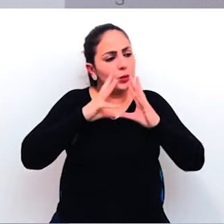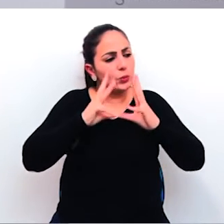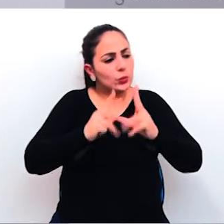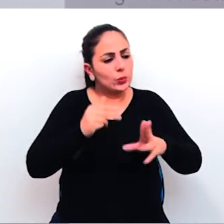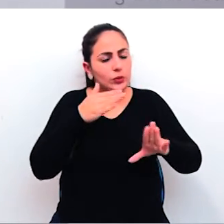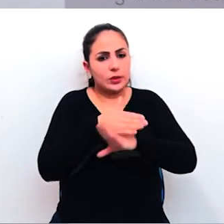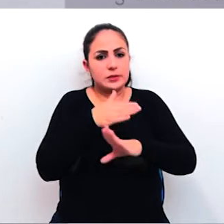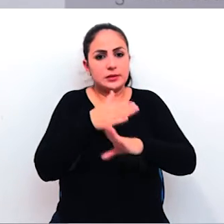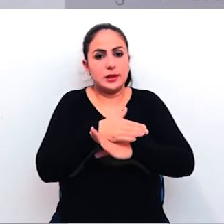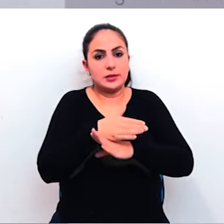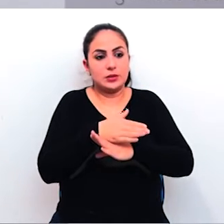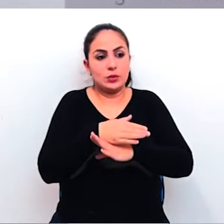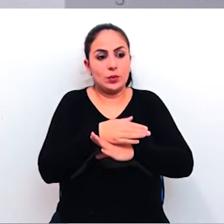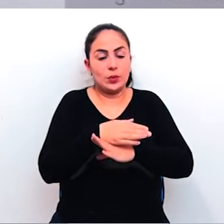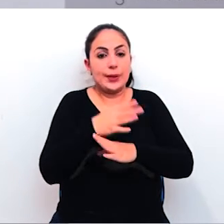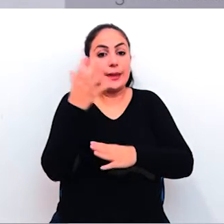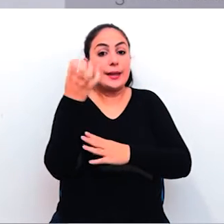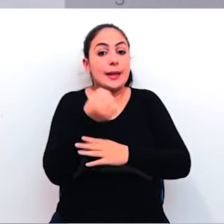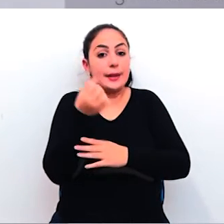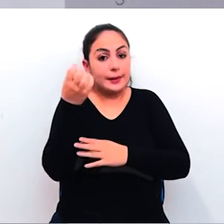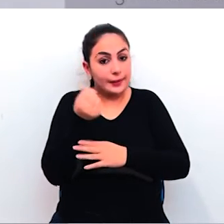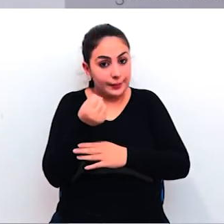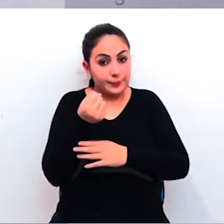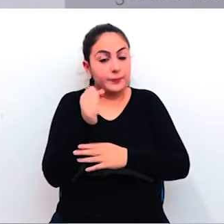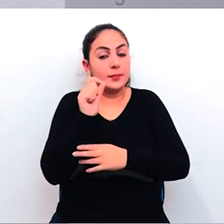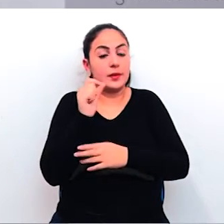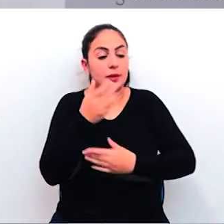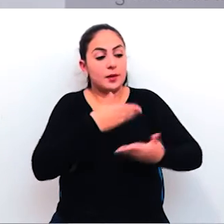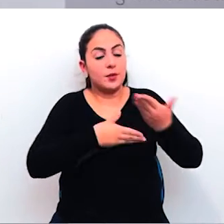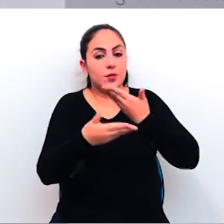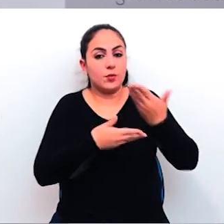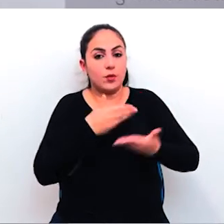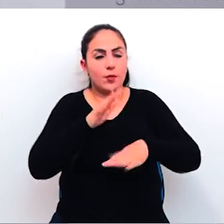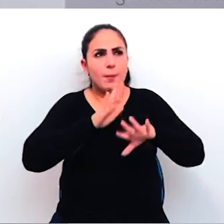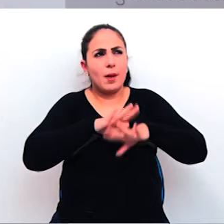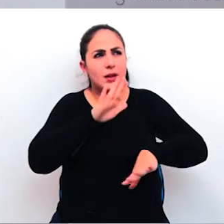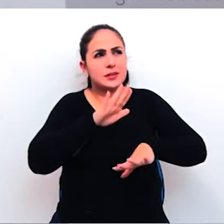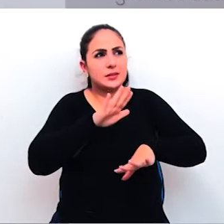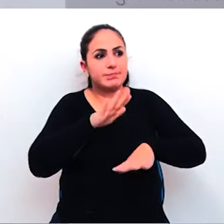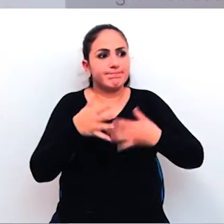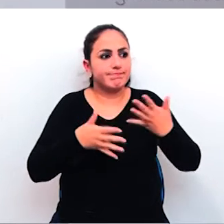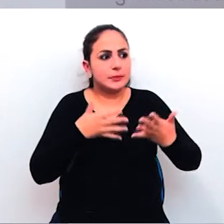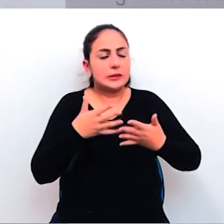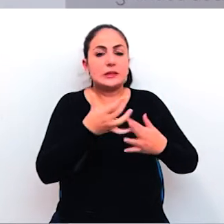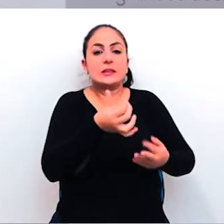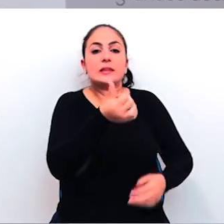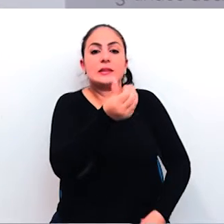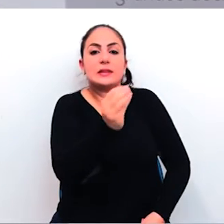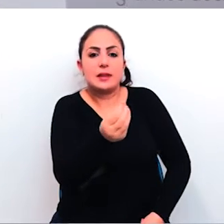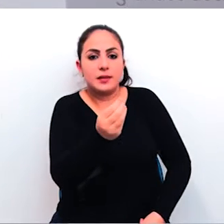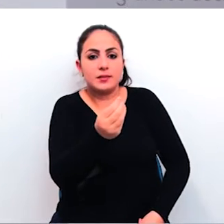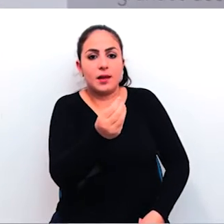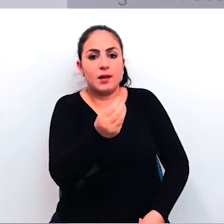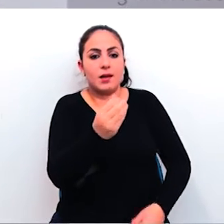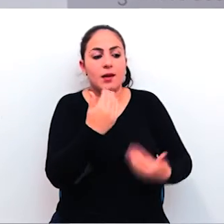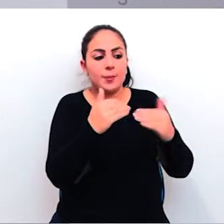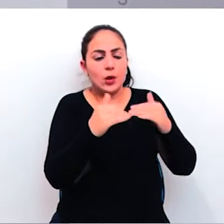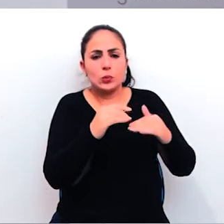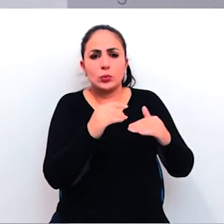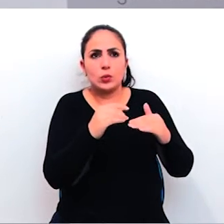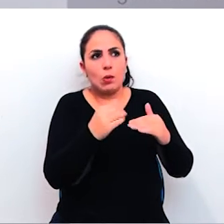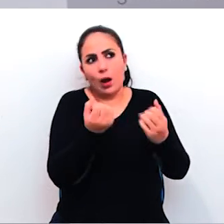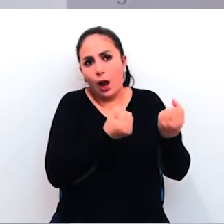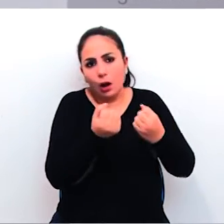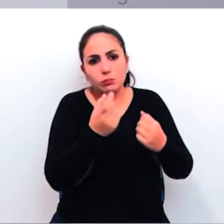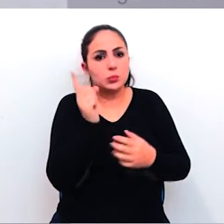de todo o acesso da matéria prima que é o leite basicamente que envolve mais em torno de 60 veículos por